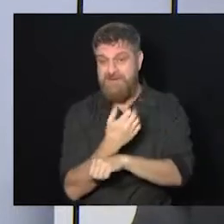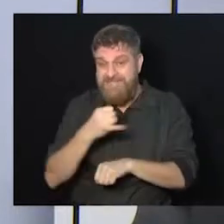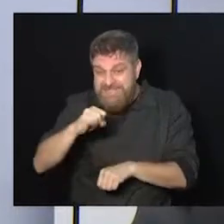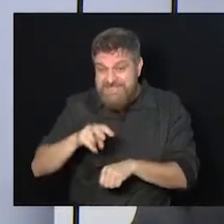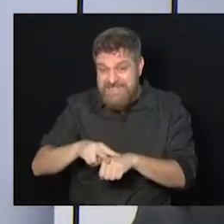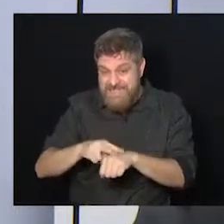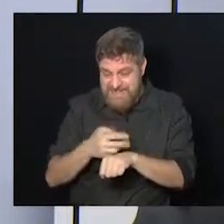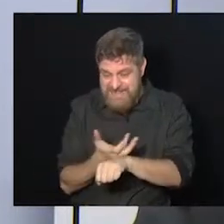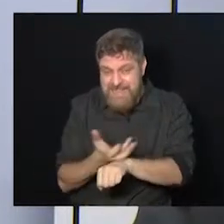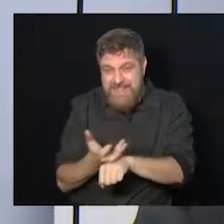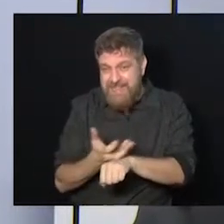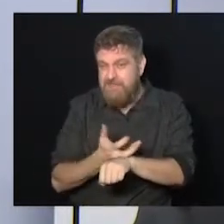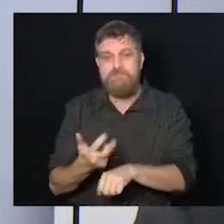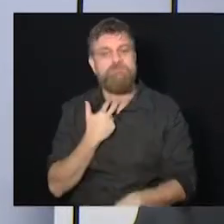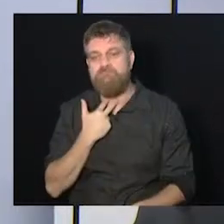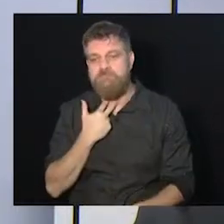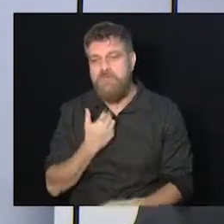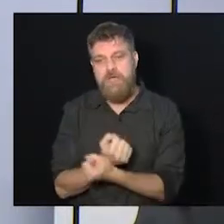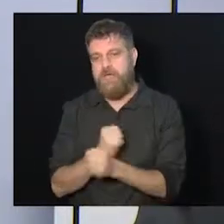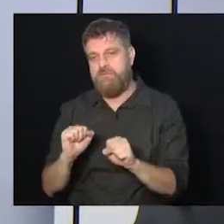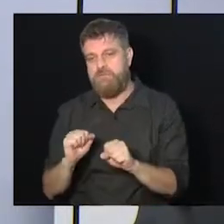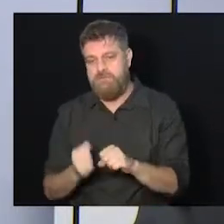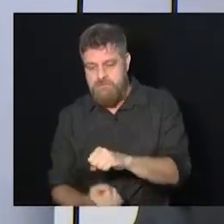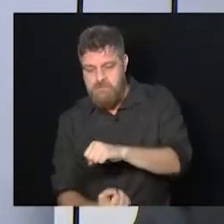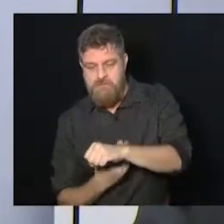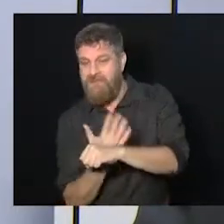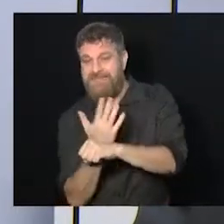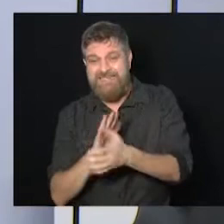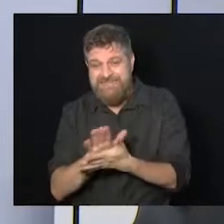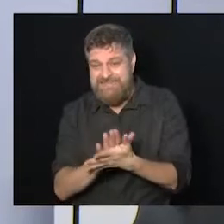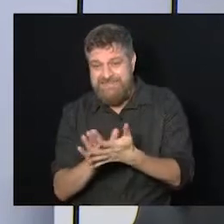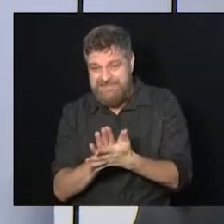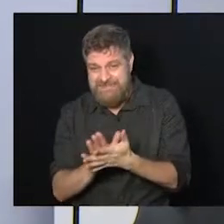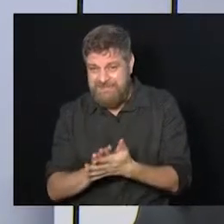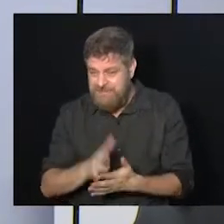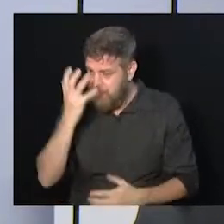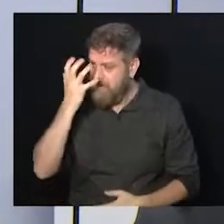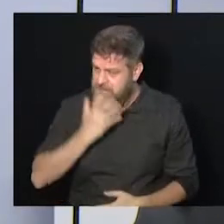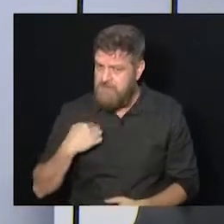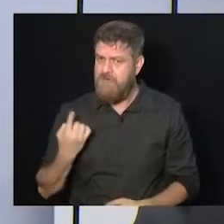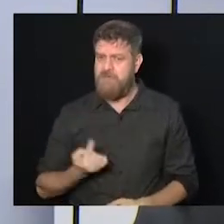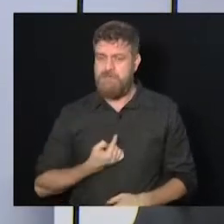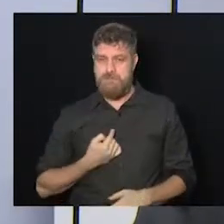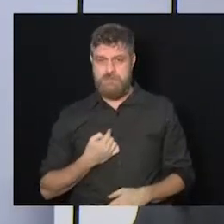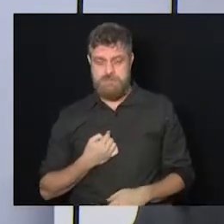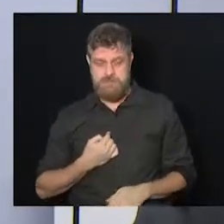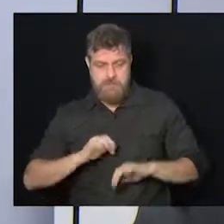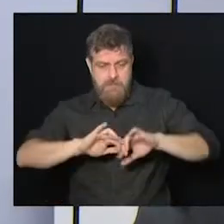animais, ou do vento, ela não consegue se regenerar. Então é seríssimo quando você abre a